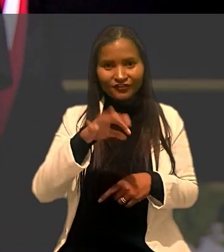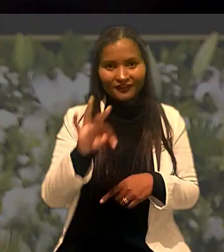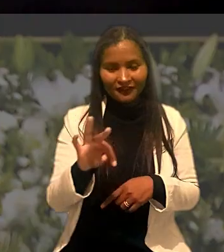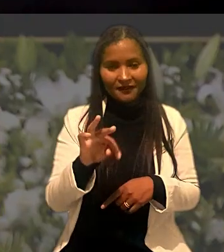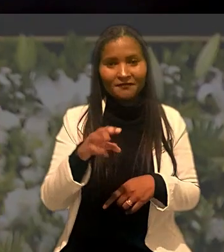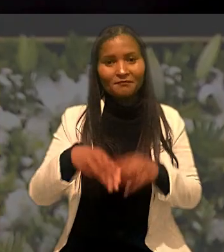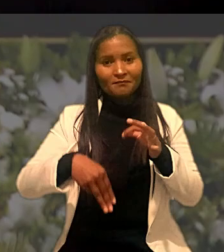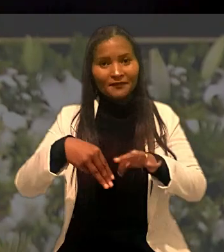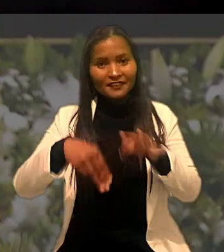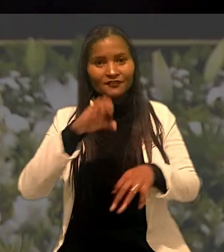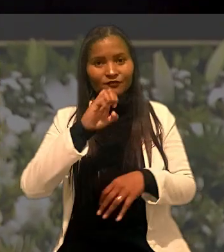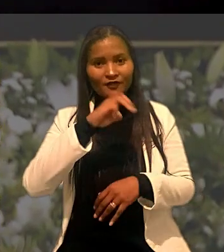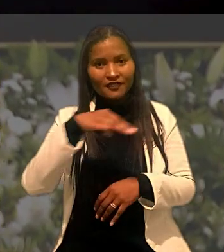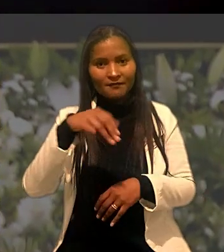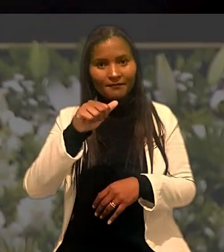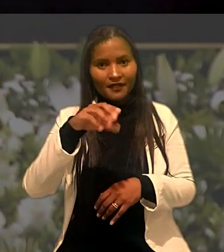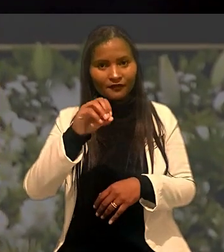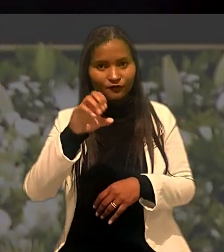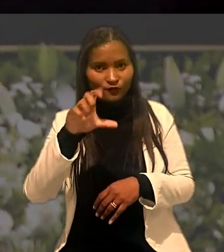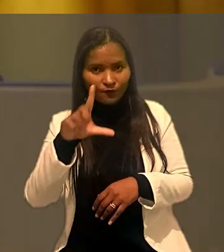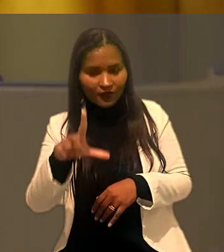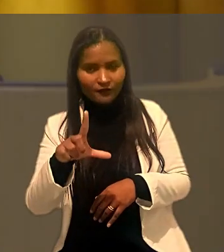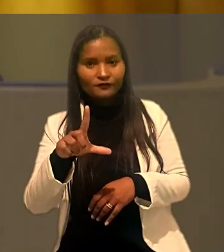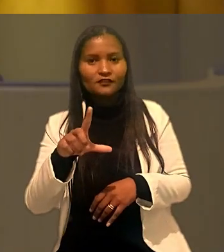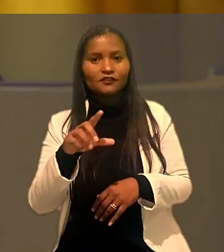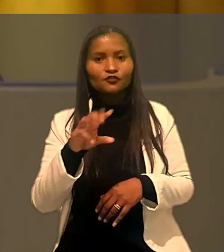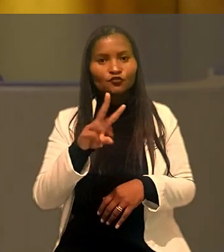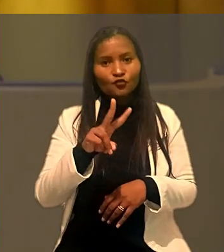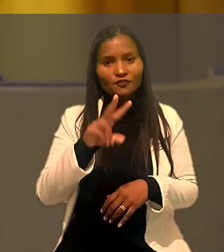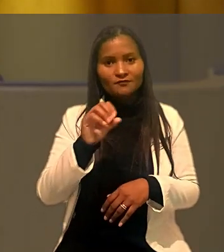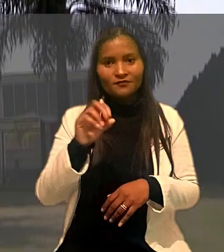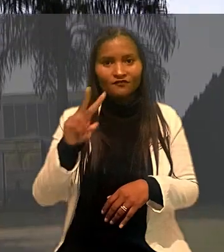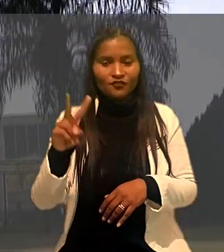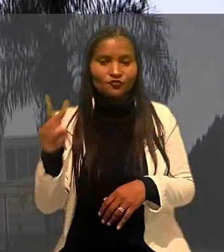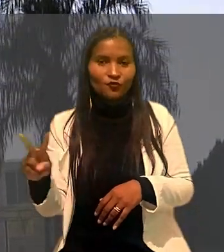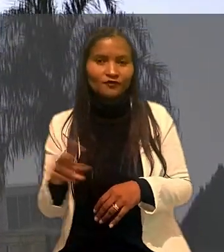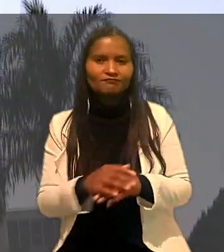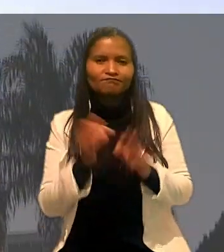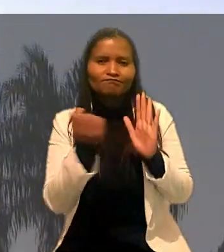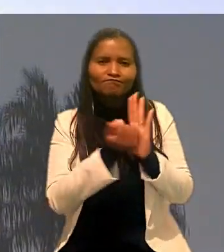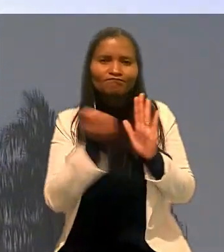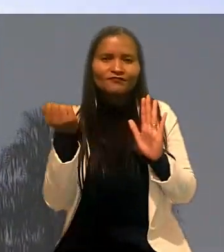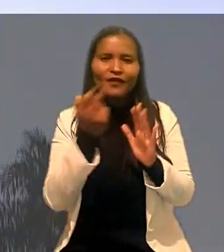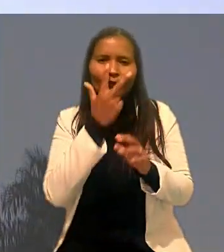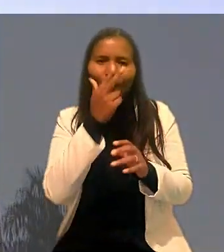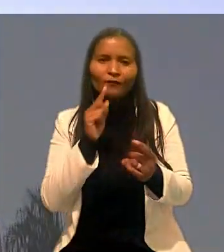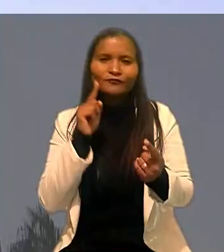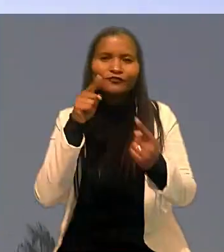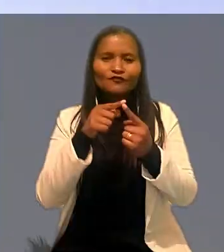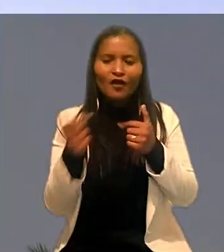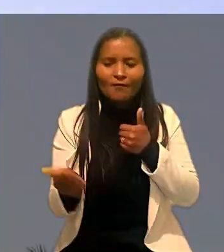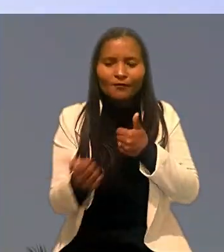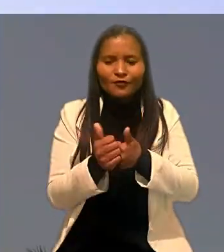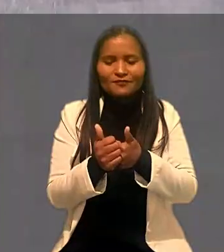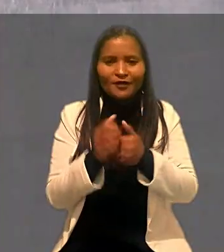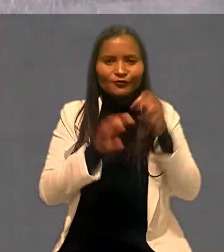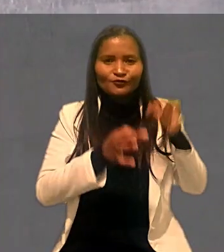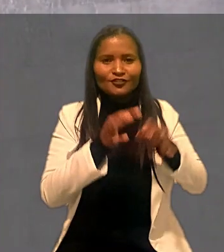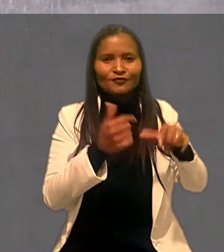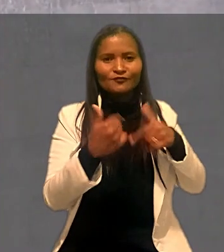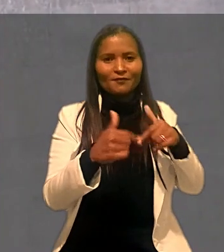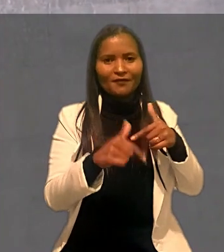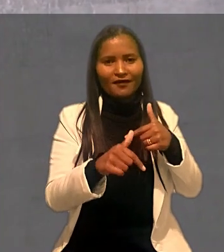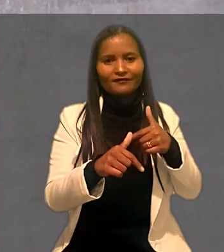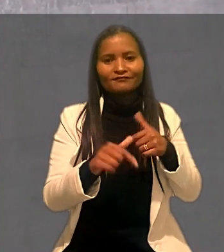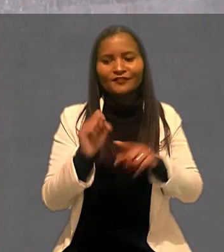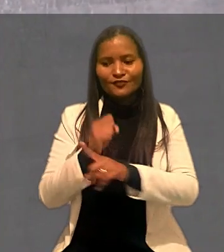da Justiça do Trabalho, ministro Emanuel Pereira, em 2022. O slogan surgiu com o objetivo de aproximar ainda mais a Justiça